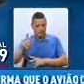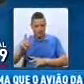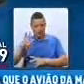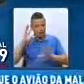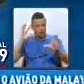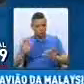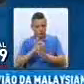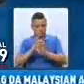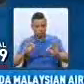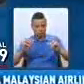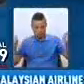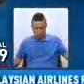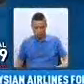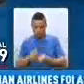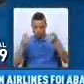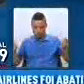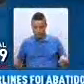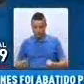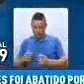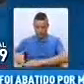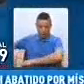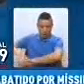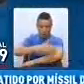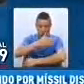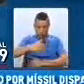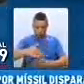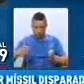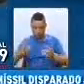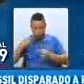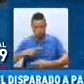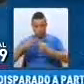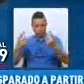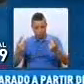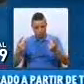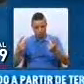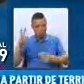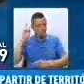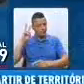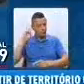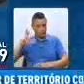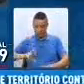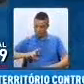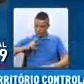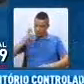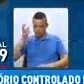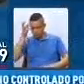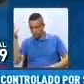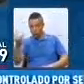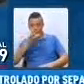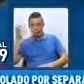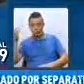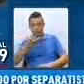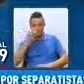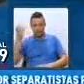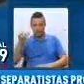vamos promovê-los na rua, no espaço público, e misturá-los com aquele património, aquele riquíssimo património cultural que existe ali no